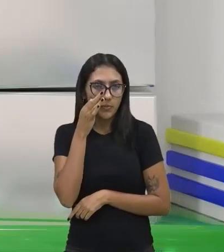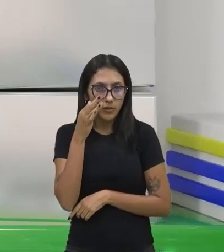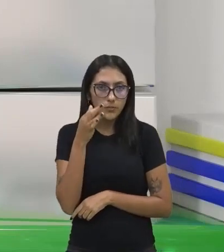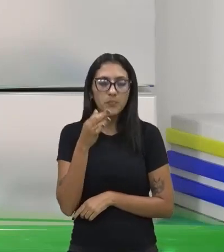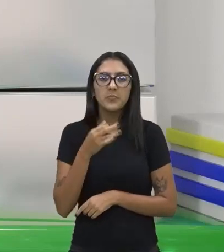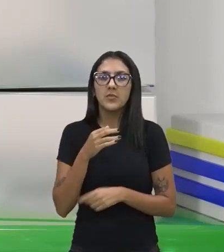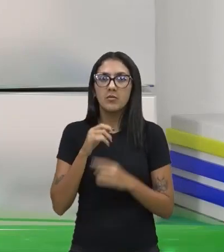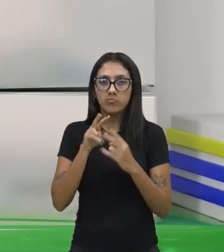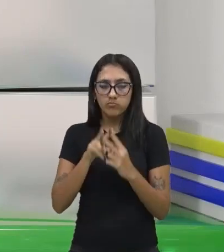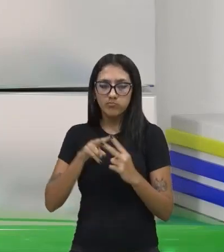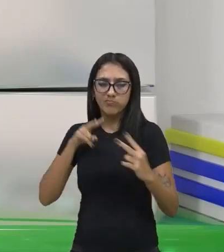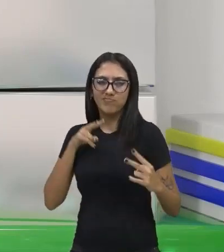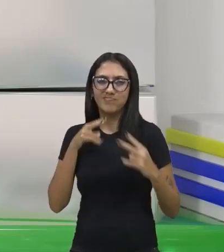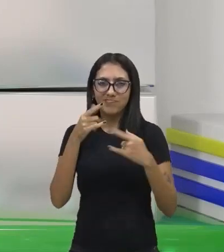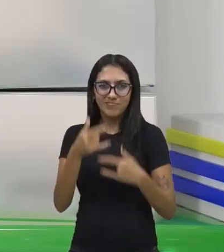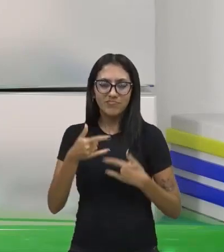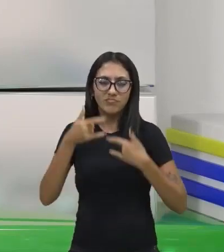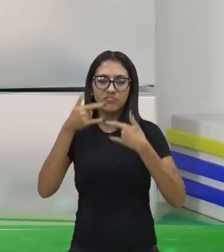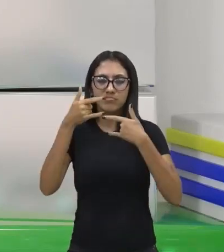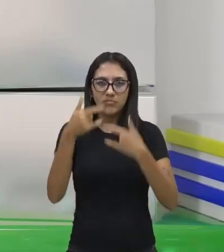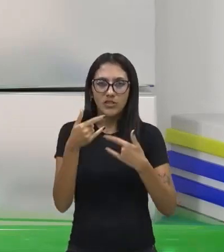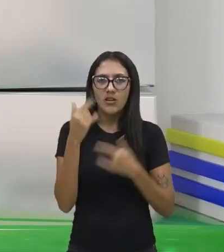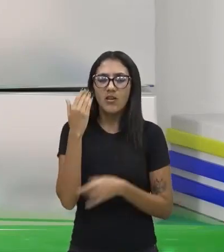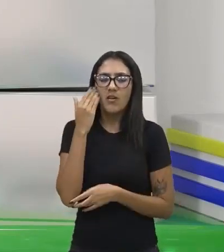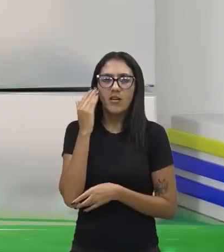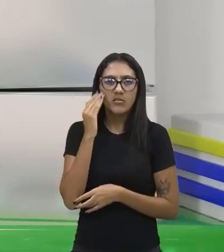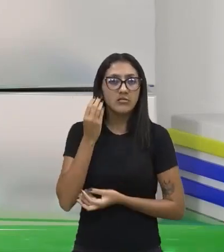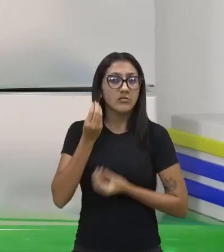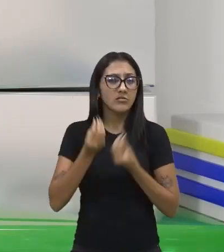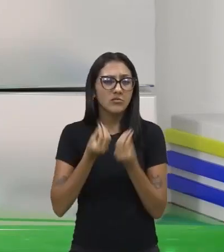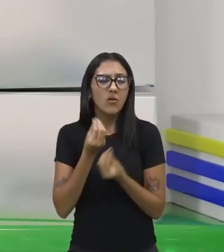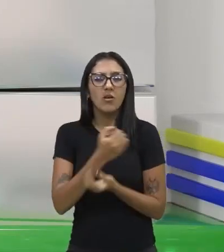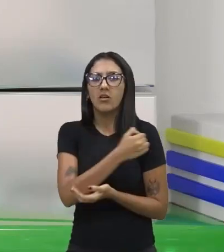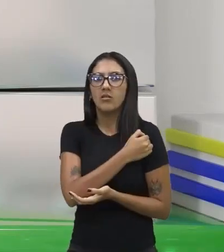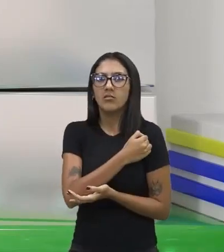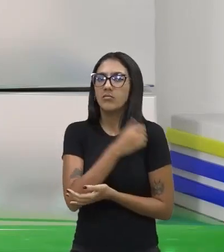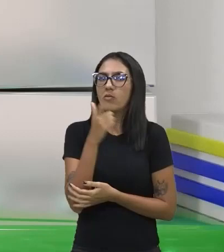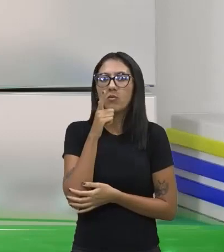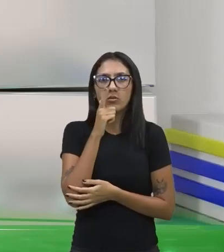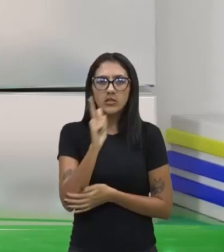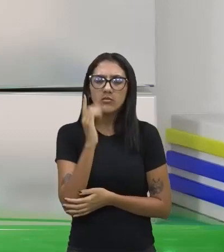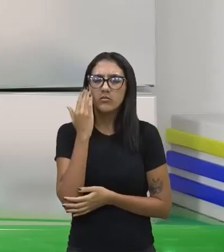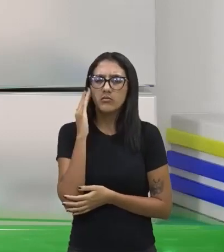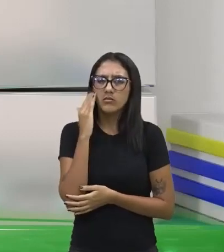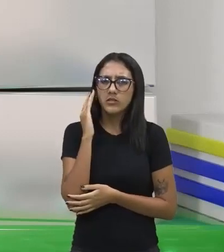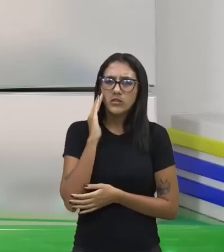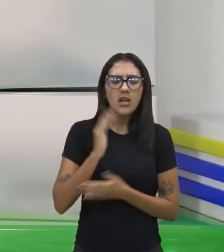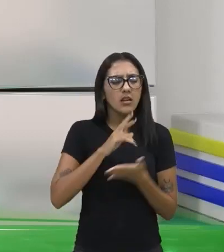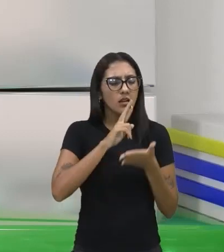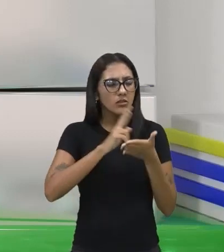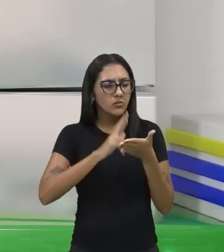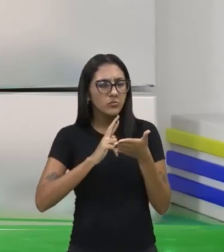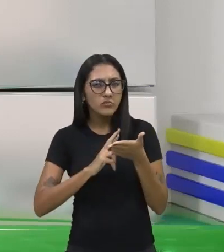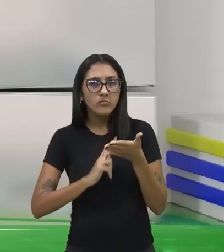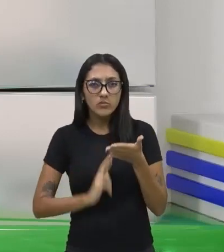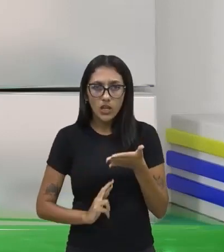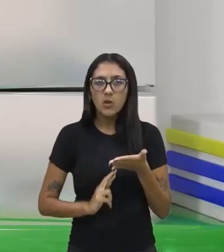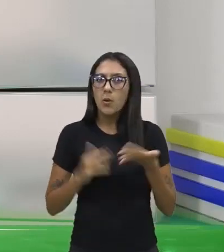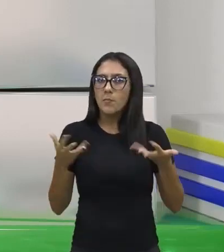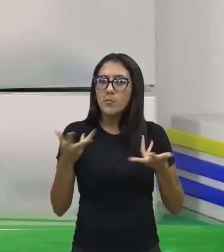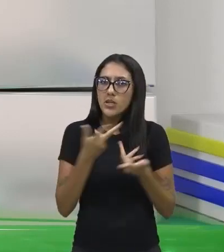que foi trabalhado como objeto de conhecimento, se o aluno conseguiu atingir a habilidade planejada para aquele